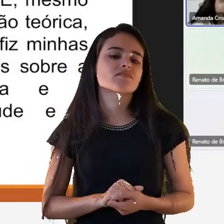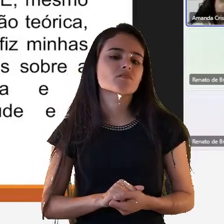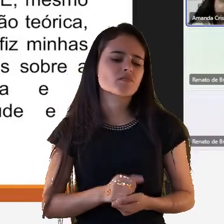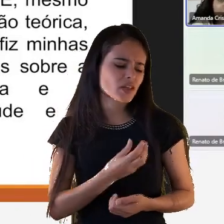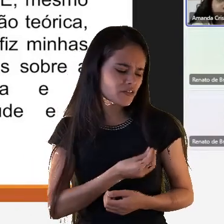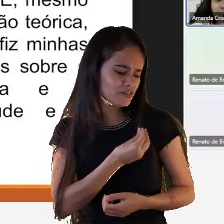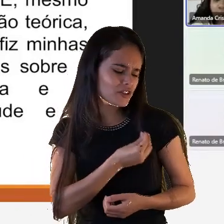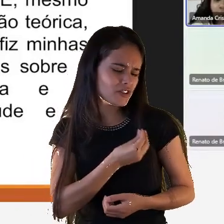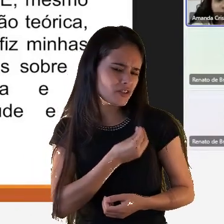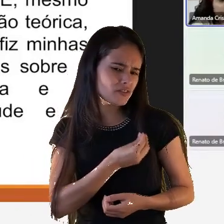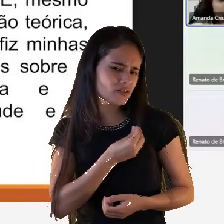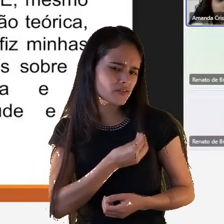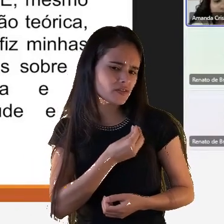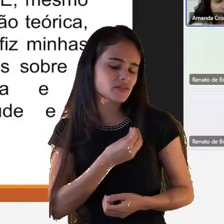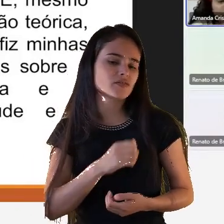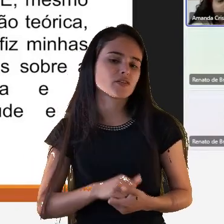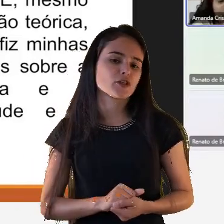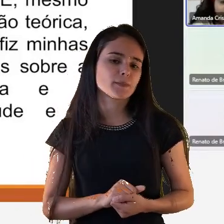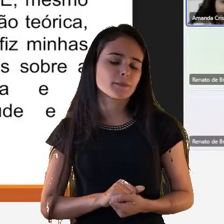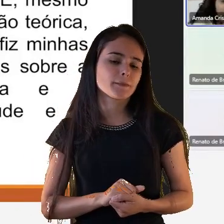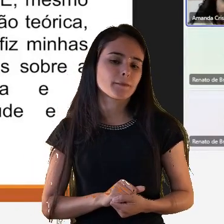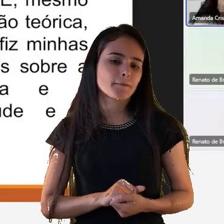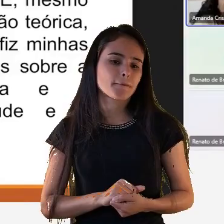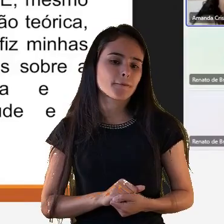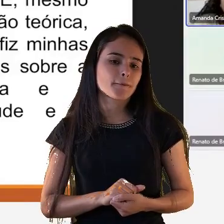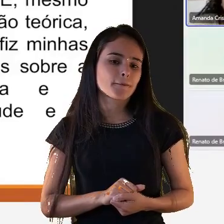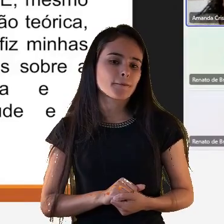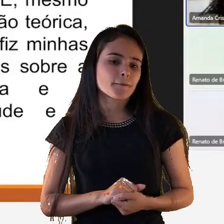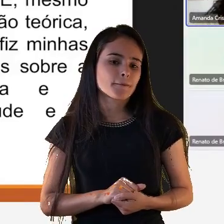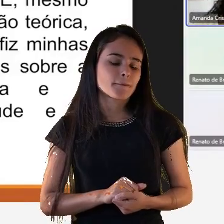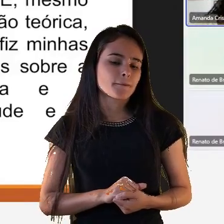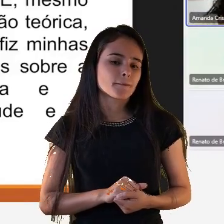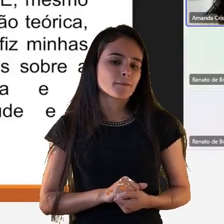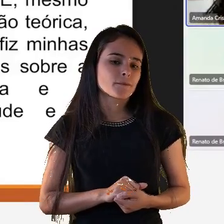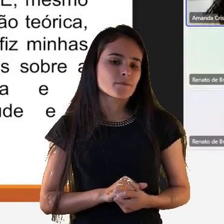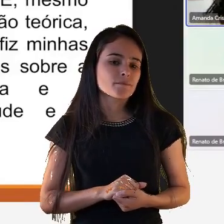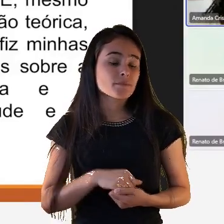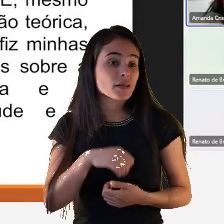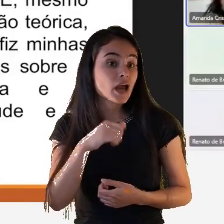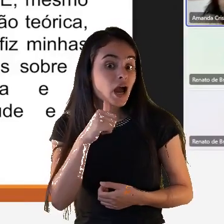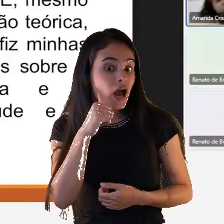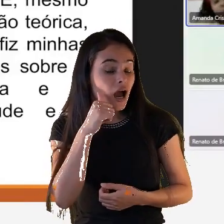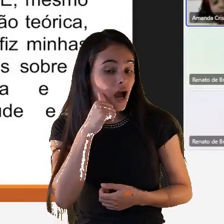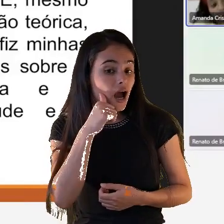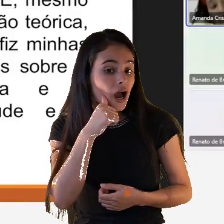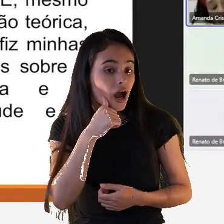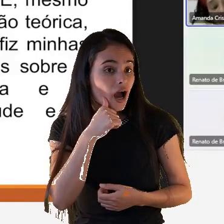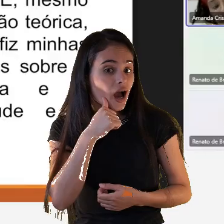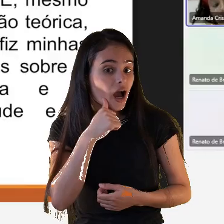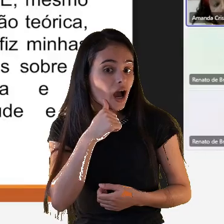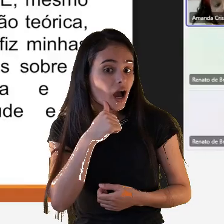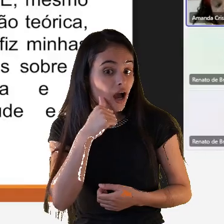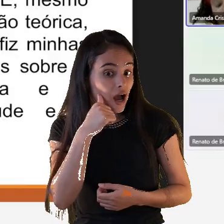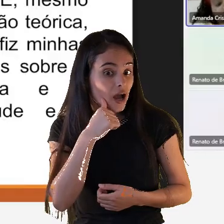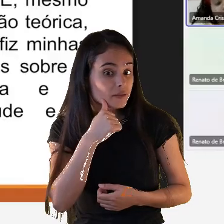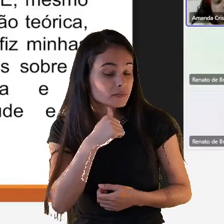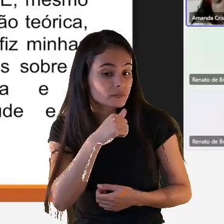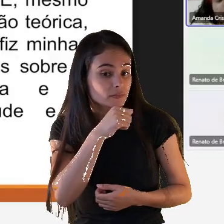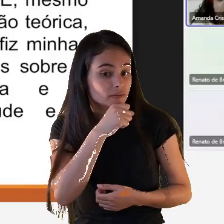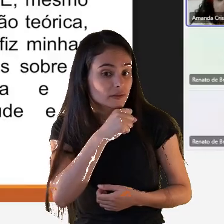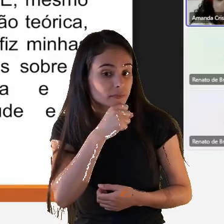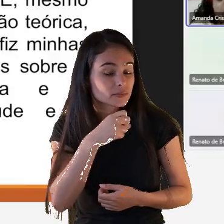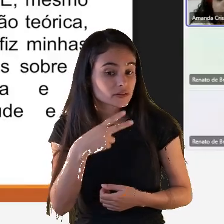Minha bisavó morreu com mais de 115 anos, né? E a minha avó morreu com quase 90